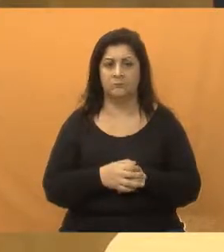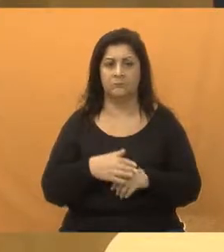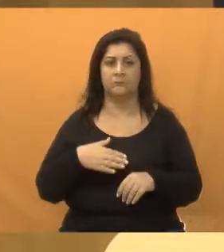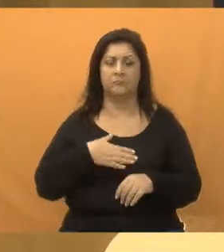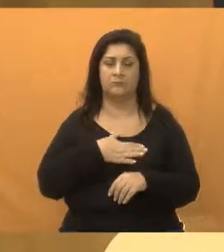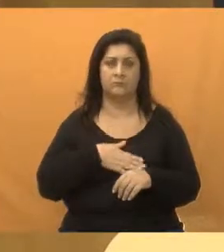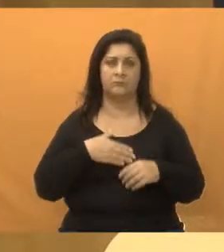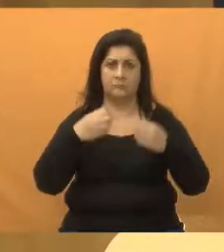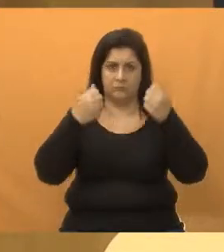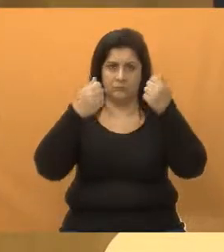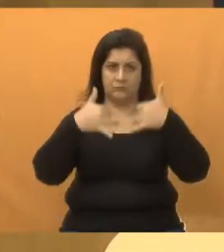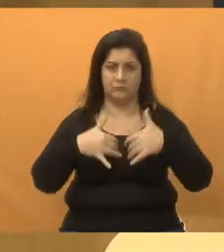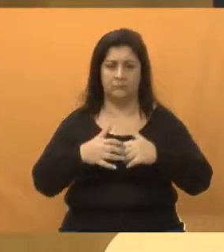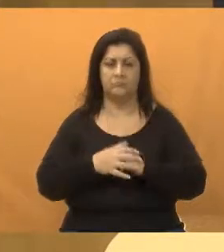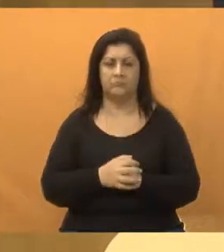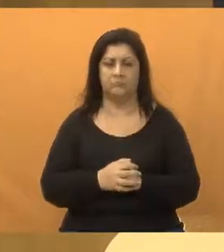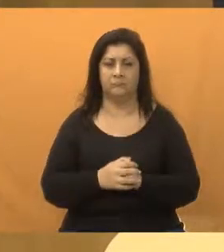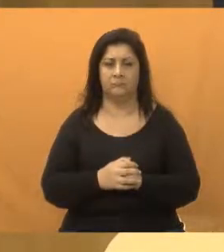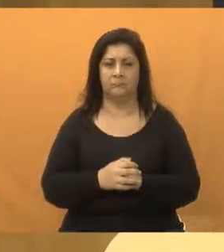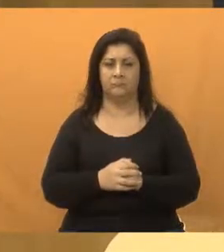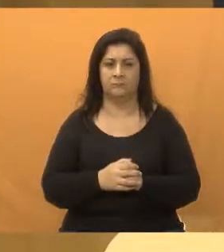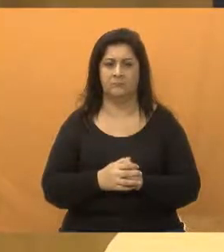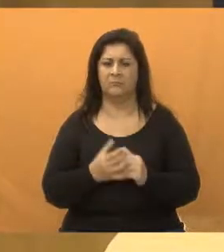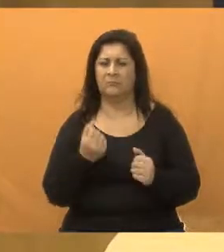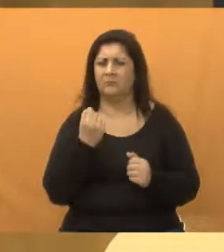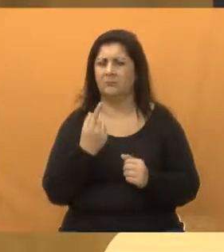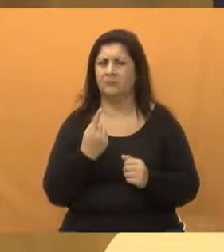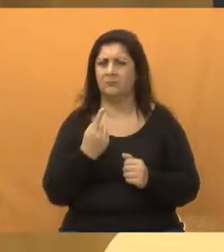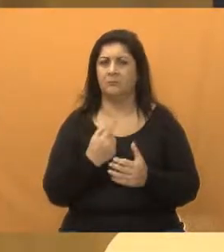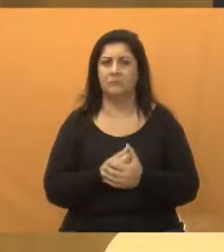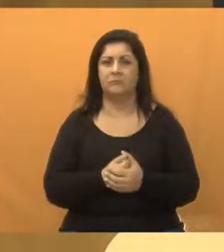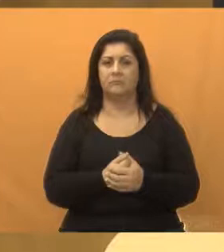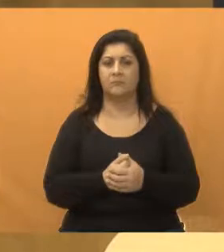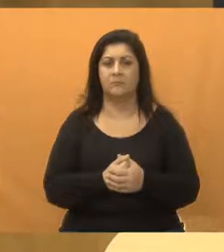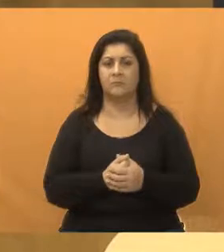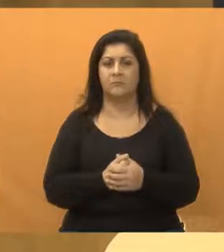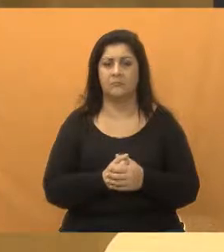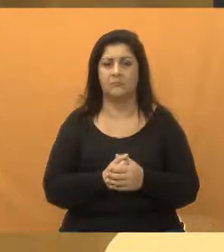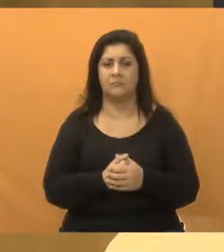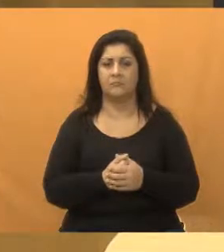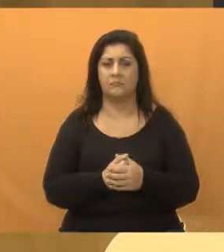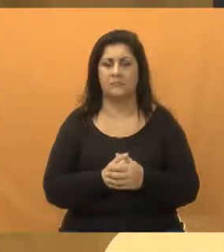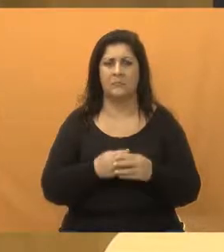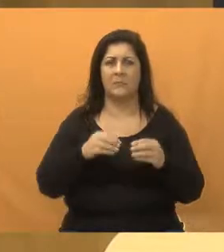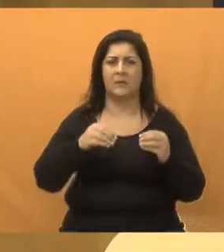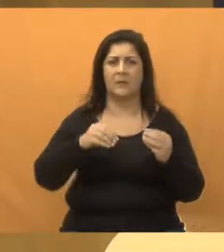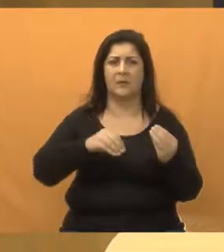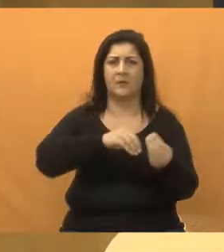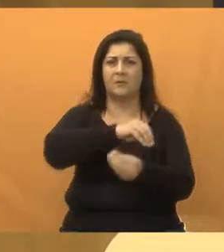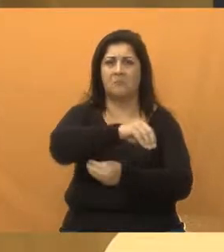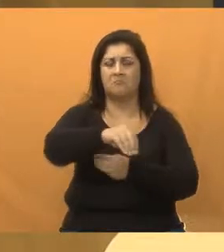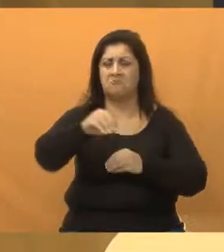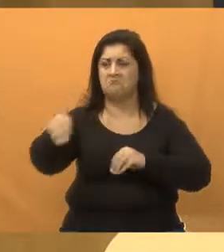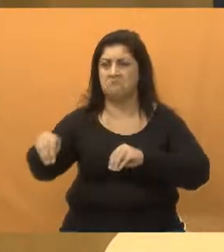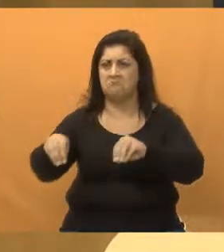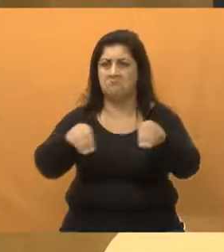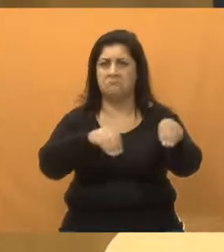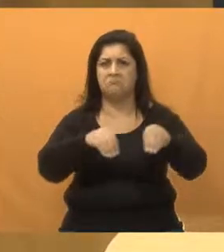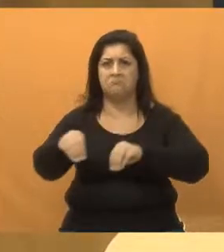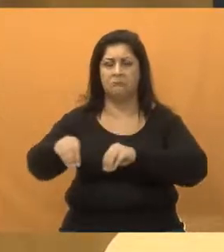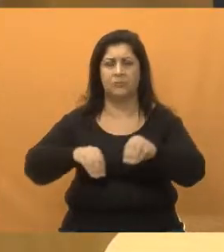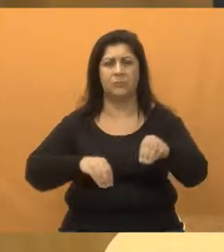de dizer uma coisa. É muito estranho, certo? O remanejamento